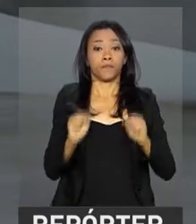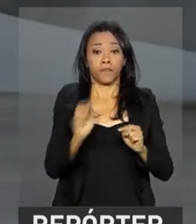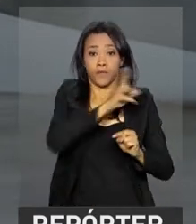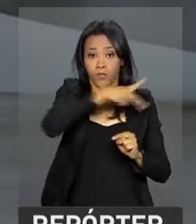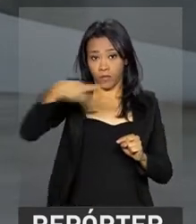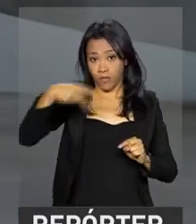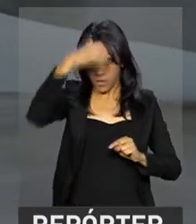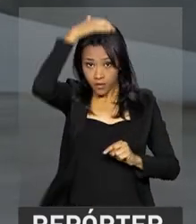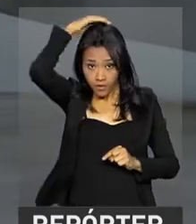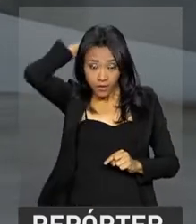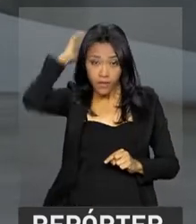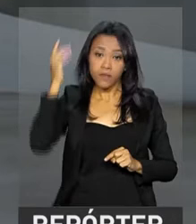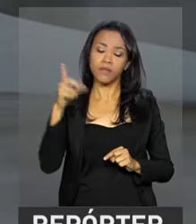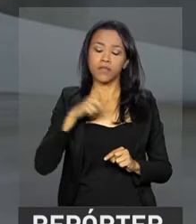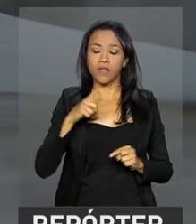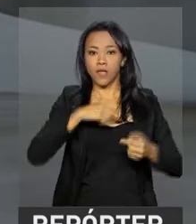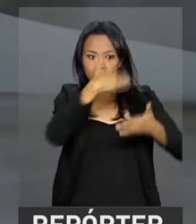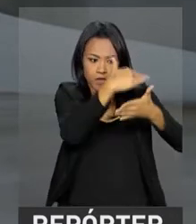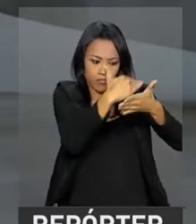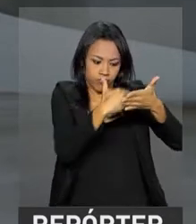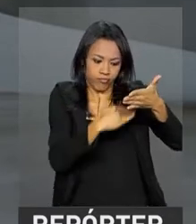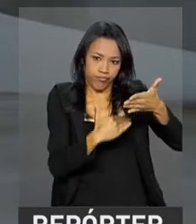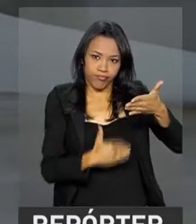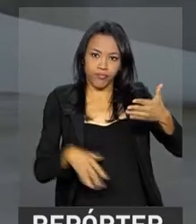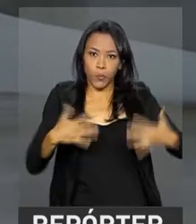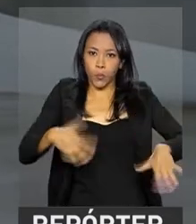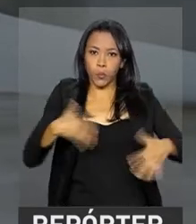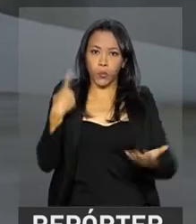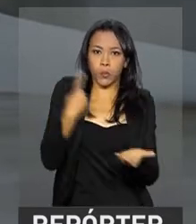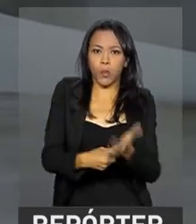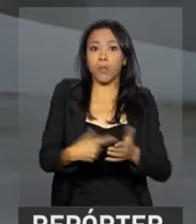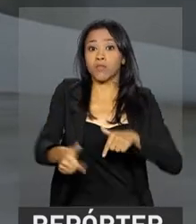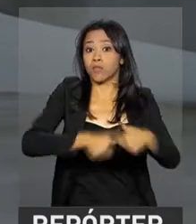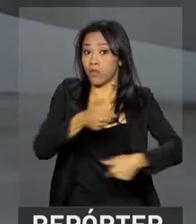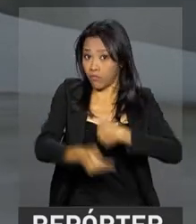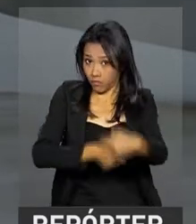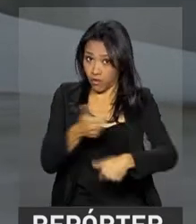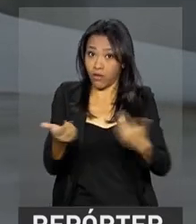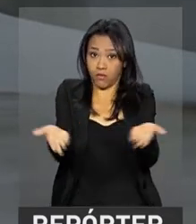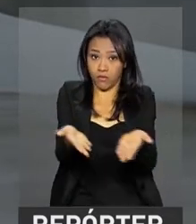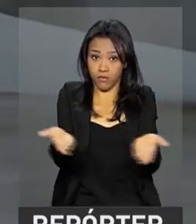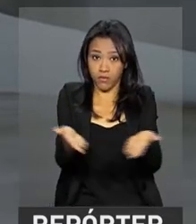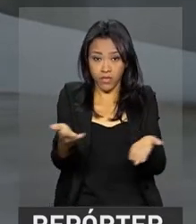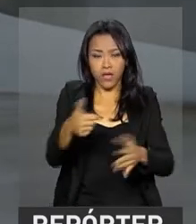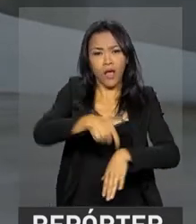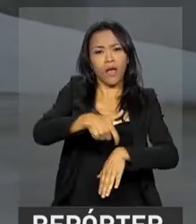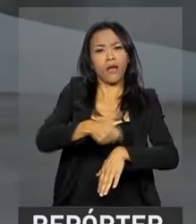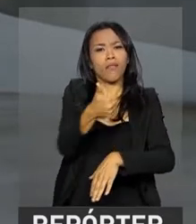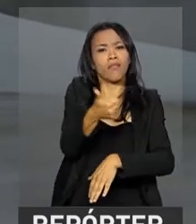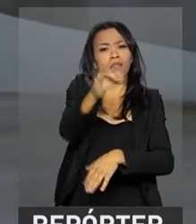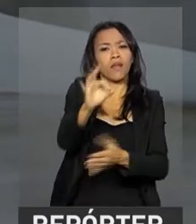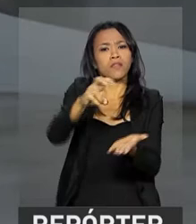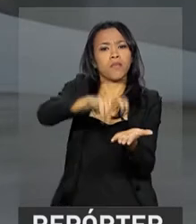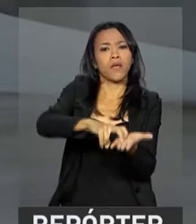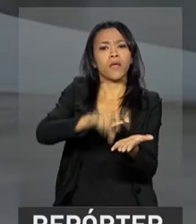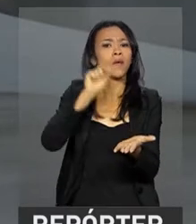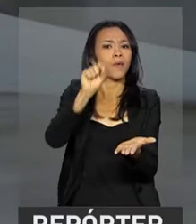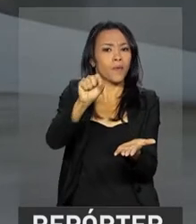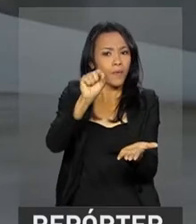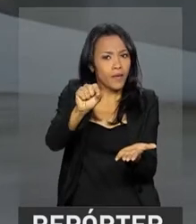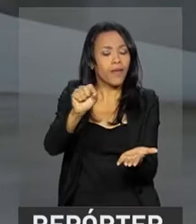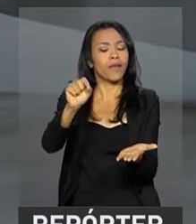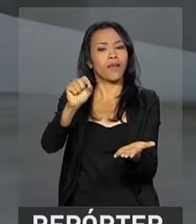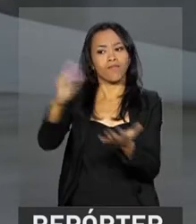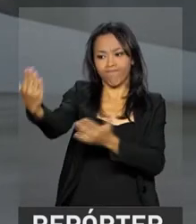michel temer cumpriu uma extensa agenda durante todo o dia de hoje agora as 10 horas da manhã ele recebe o